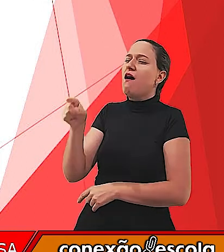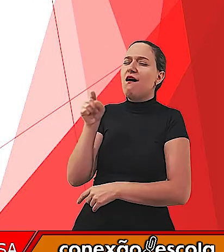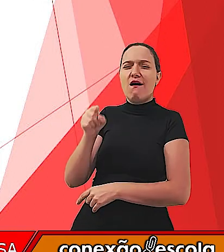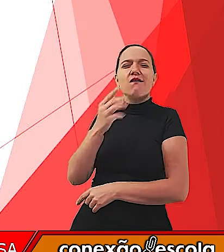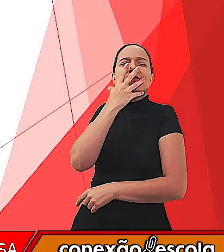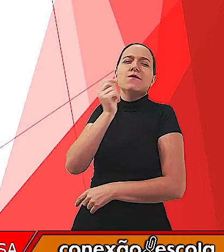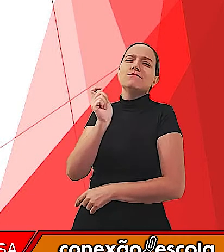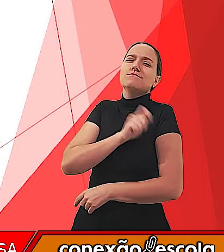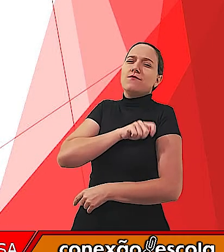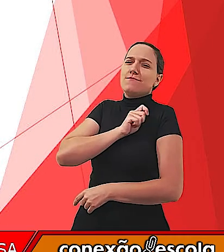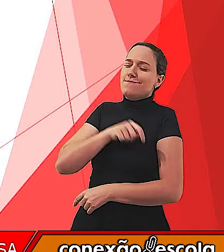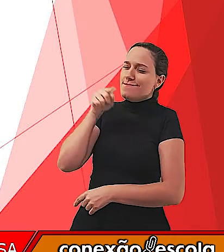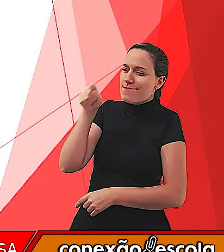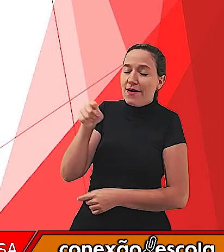malvado?"